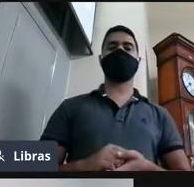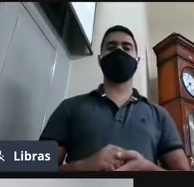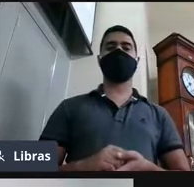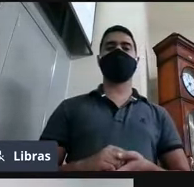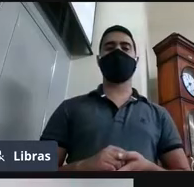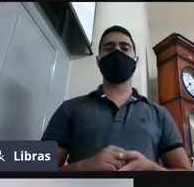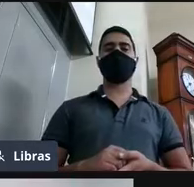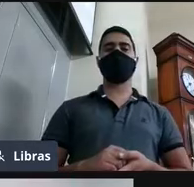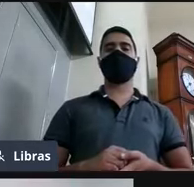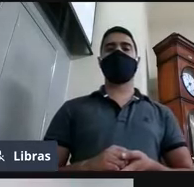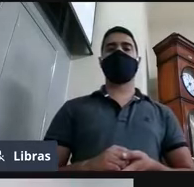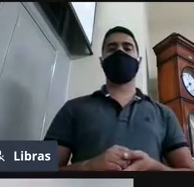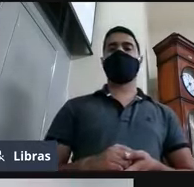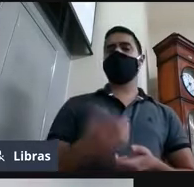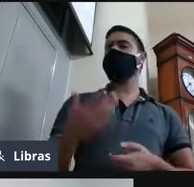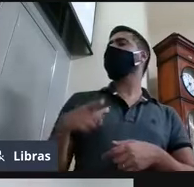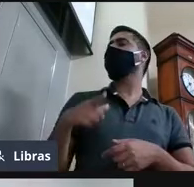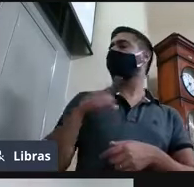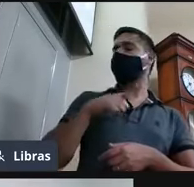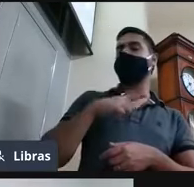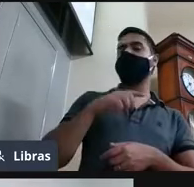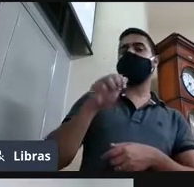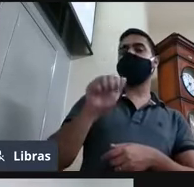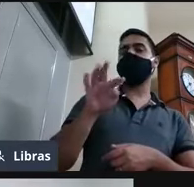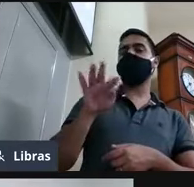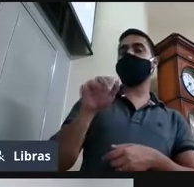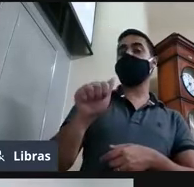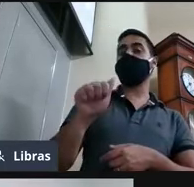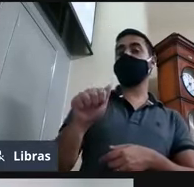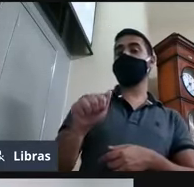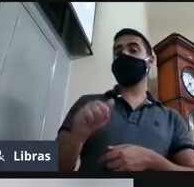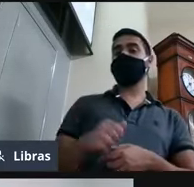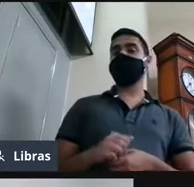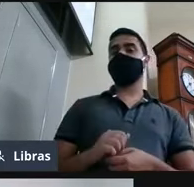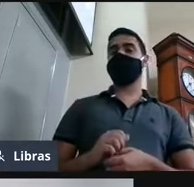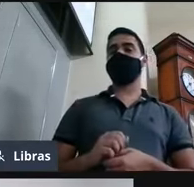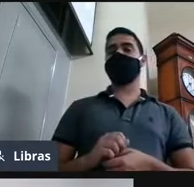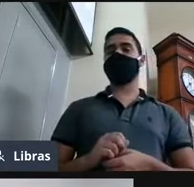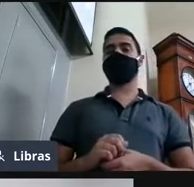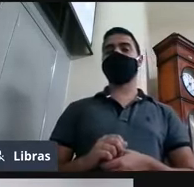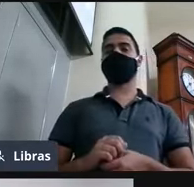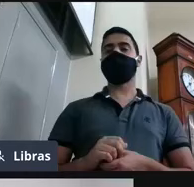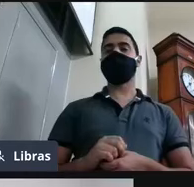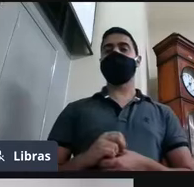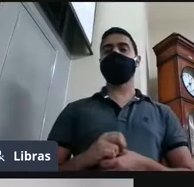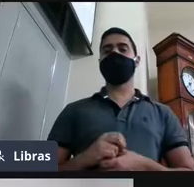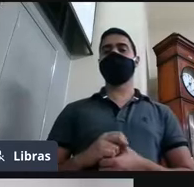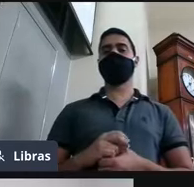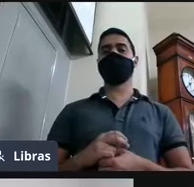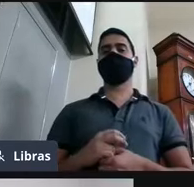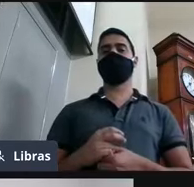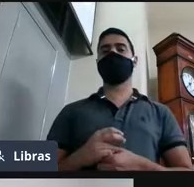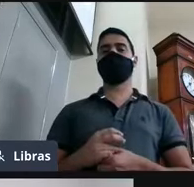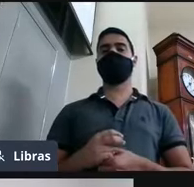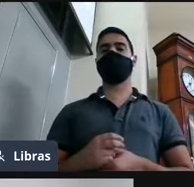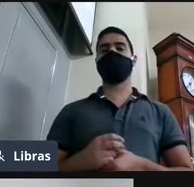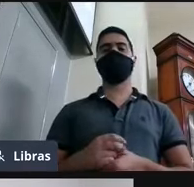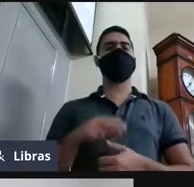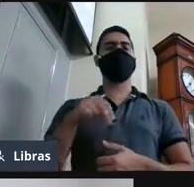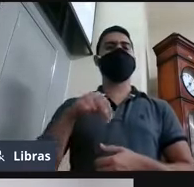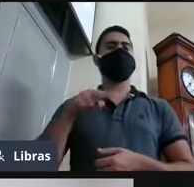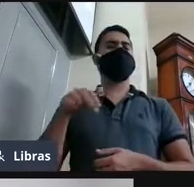Então, eu quero que conste em ata, presidente, que a gente nunca teve um